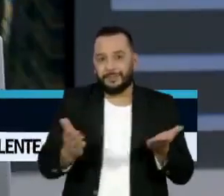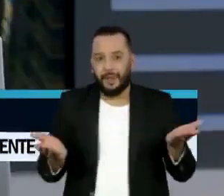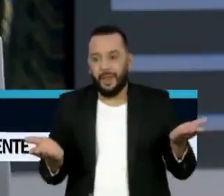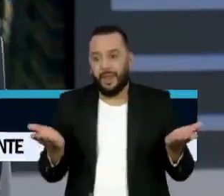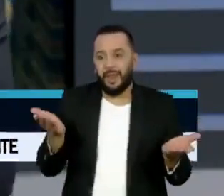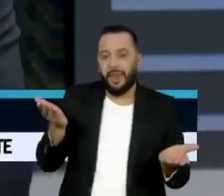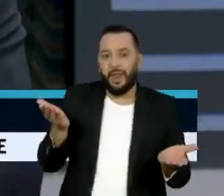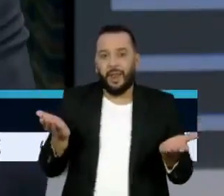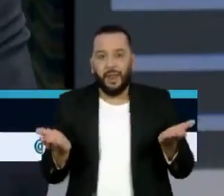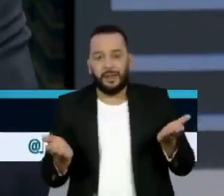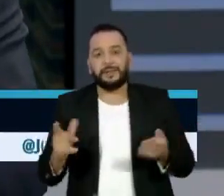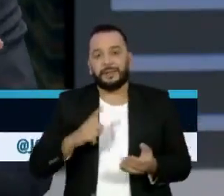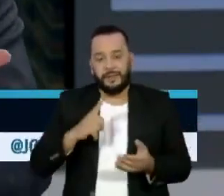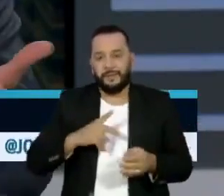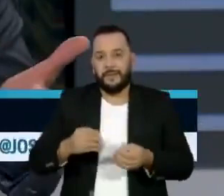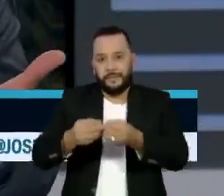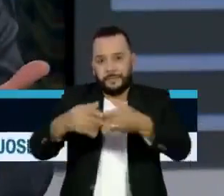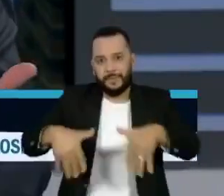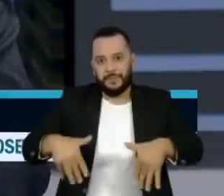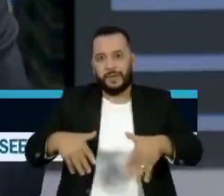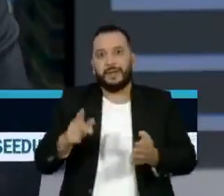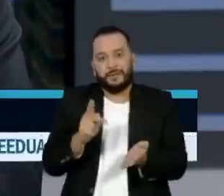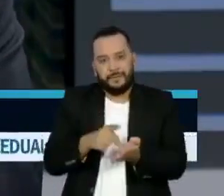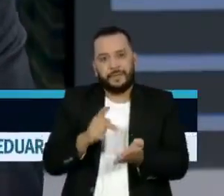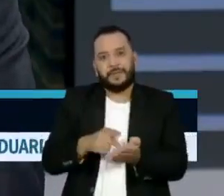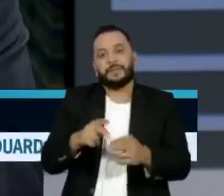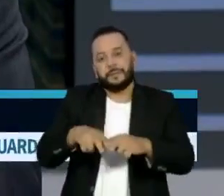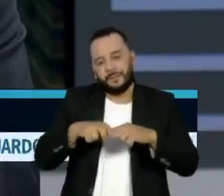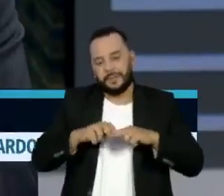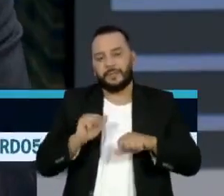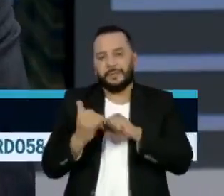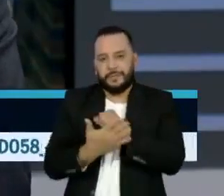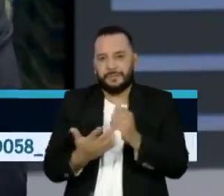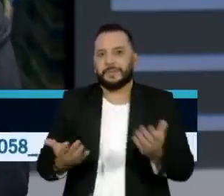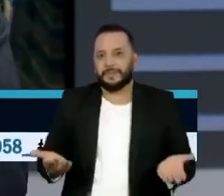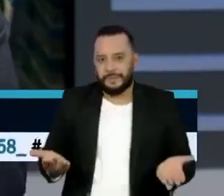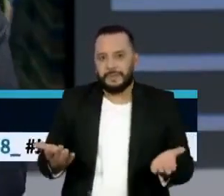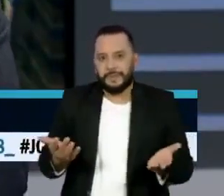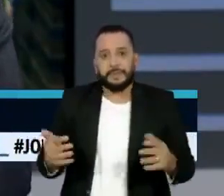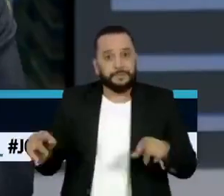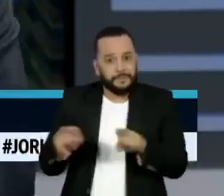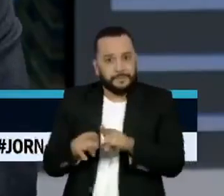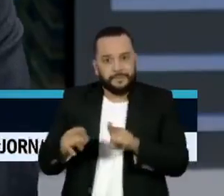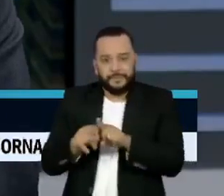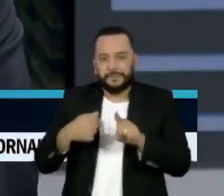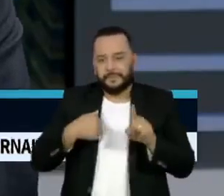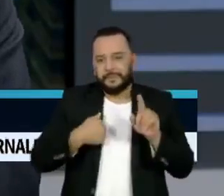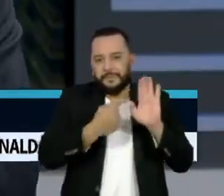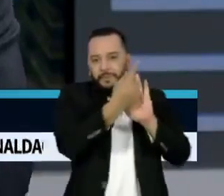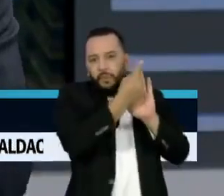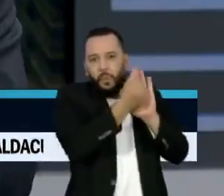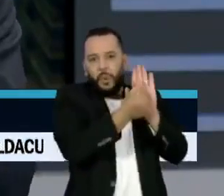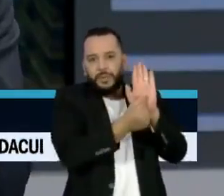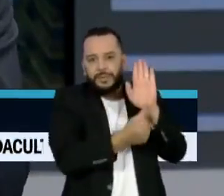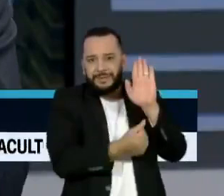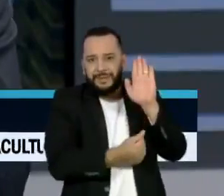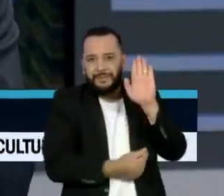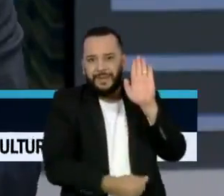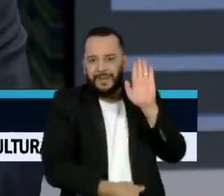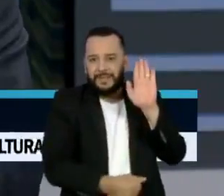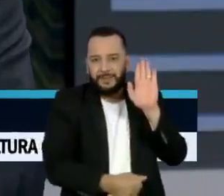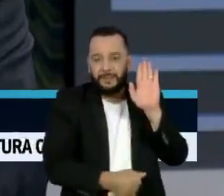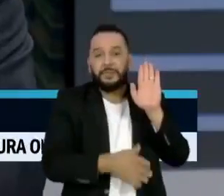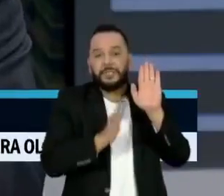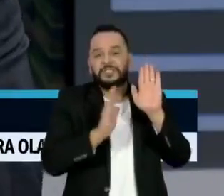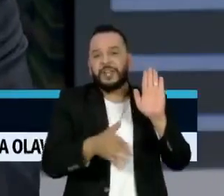sofreram um impacto muito forte, porque em função da pandemia, o orçamento de guerra acarretou um rombo